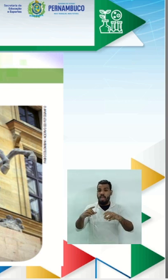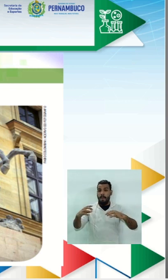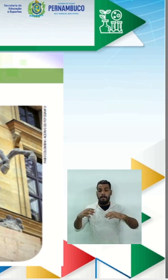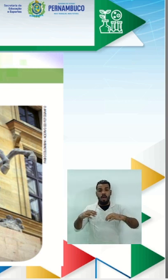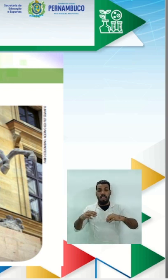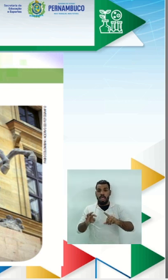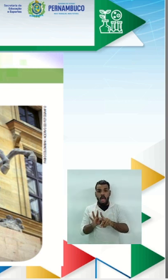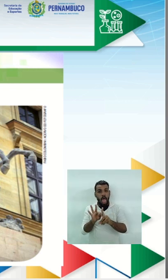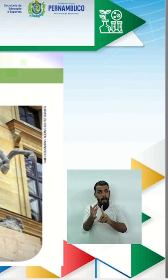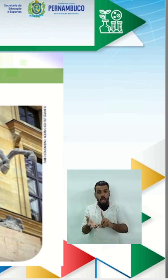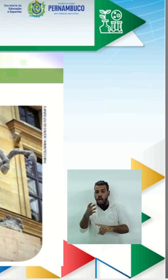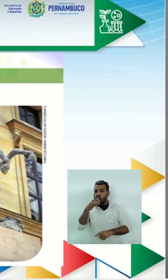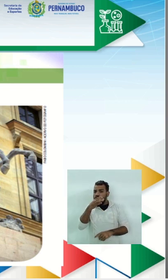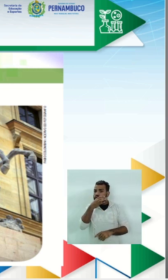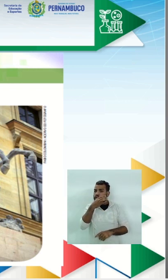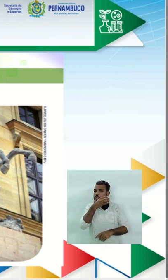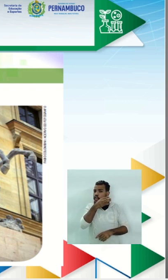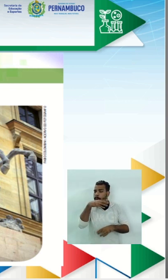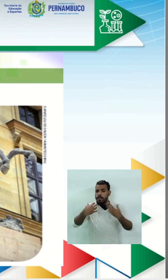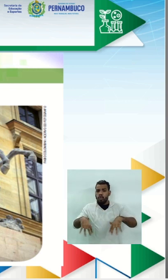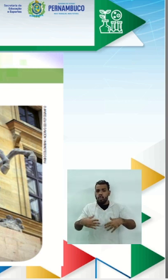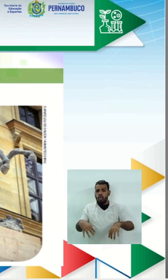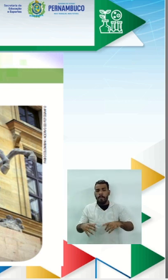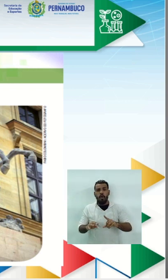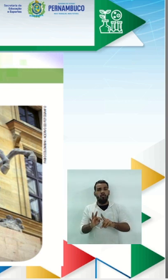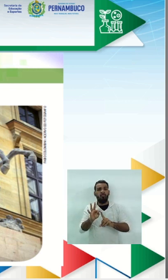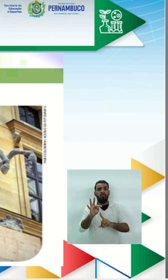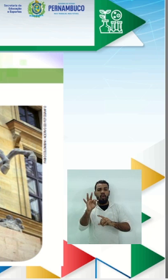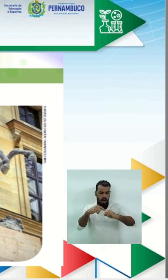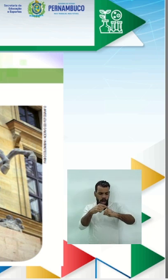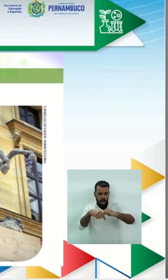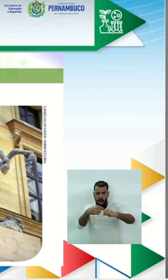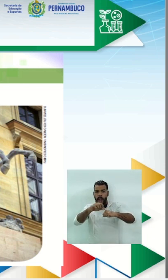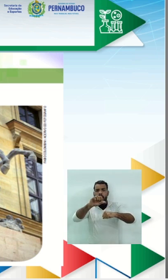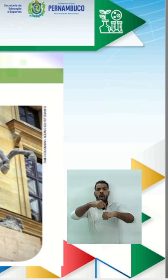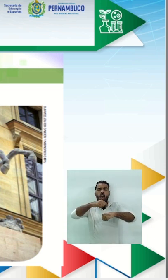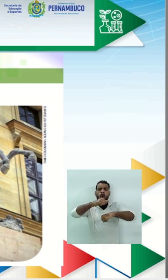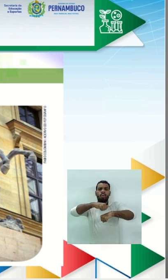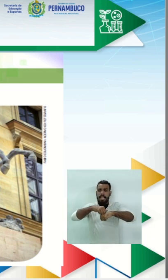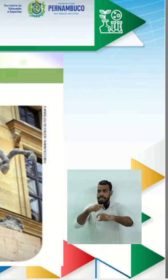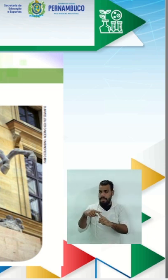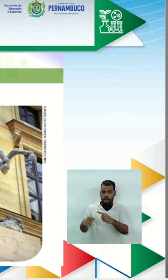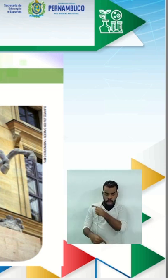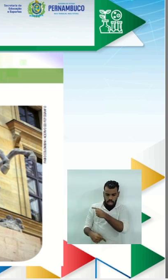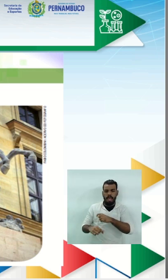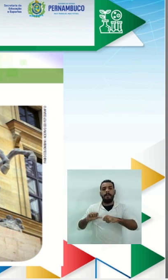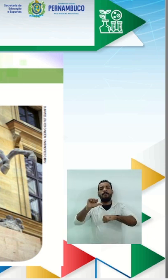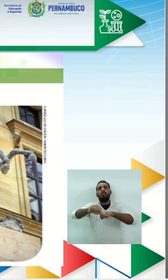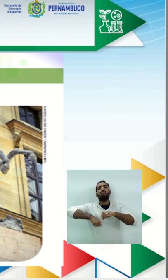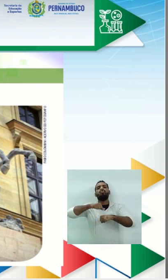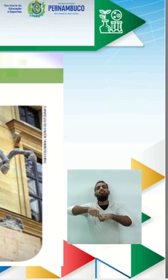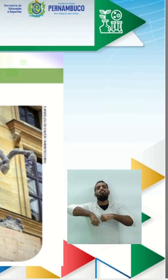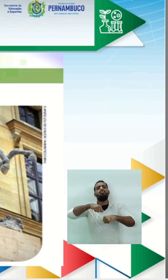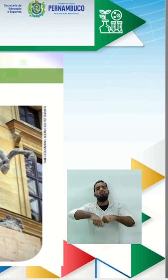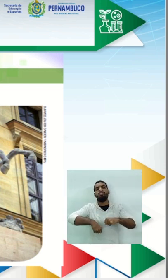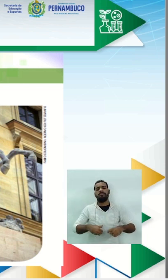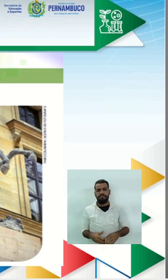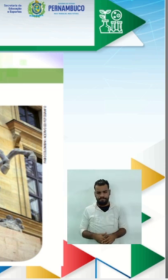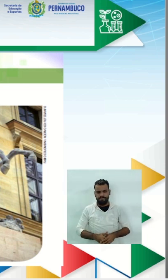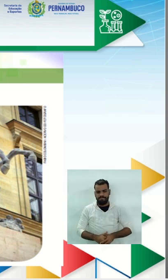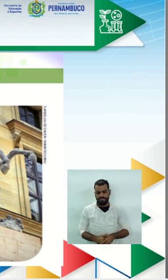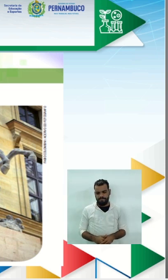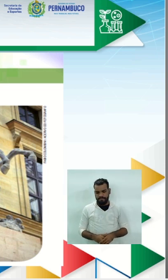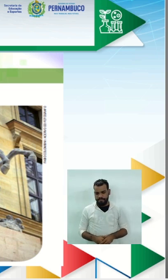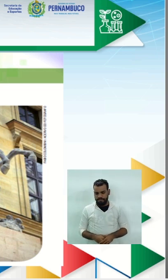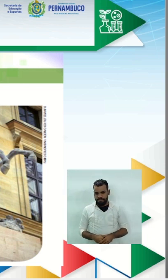elevadas temperaturas levam a mudança na organização dos minerais da rocha ou a uma transformação dos próprios